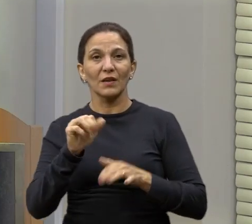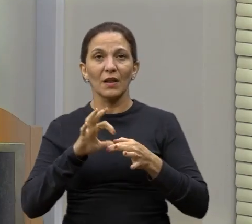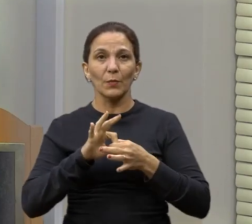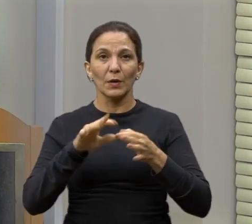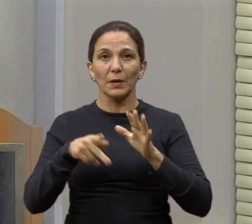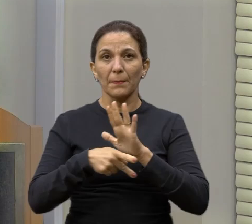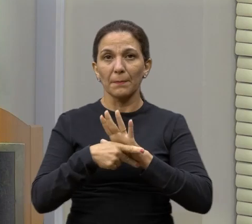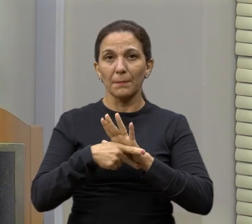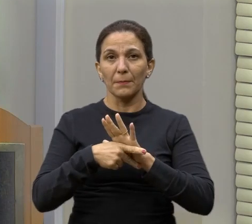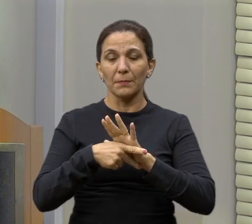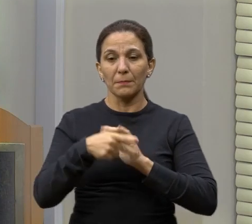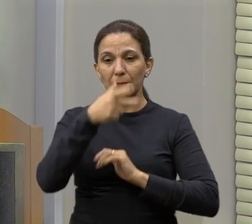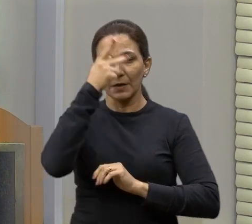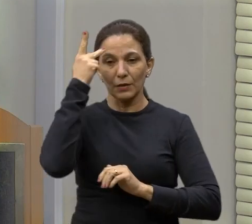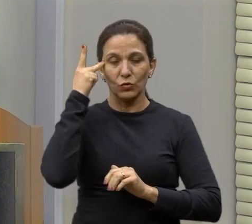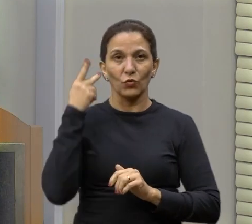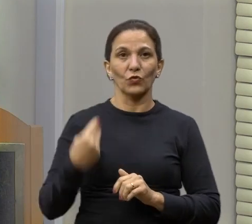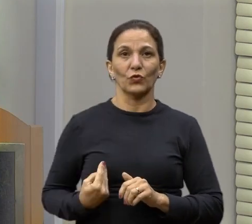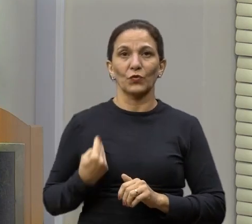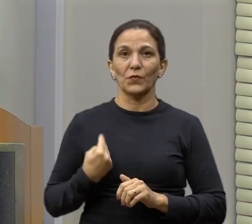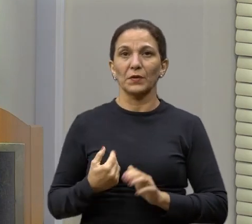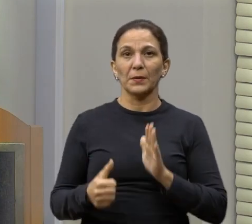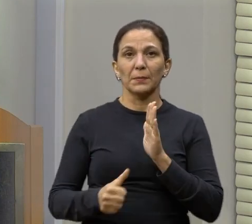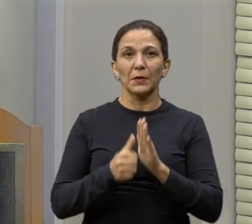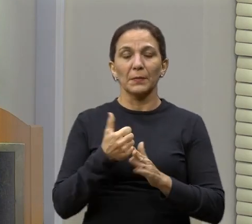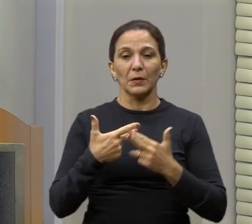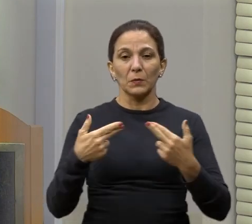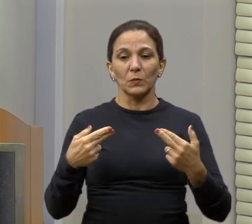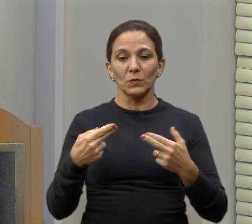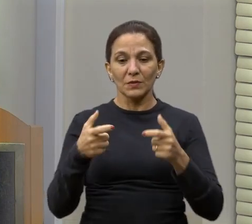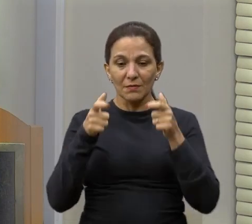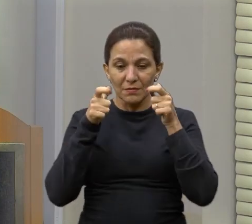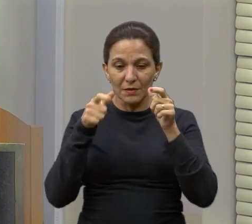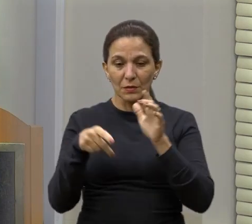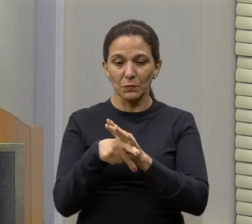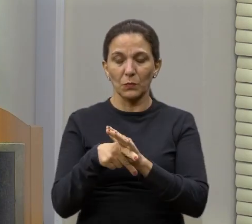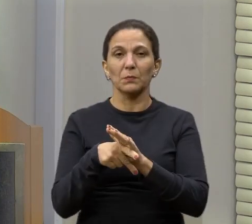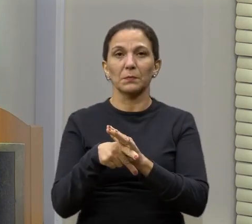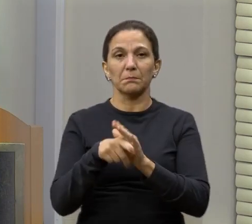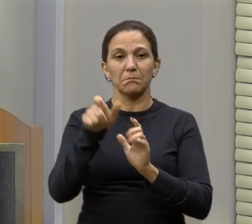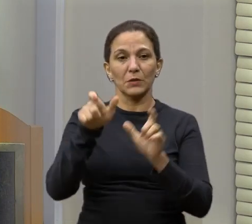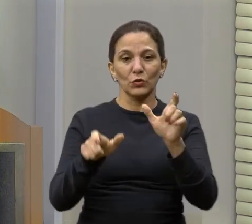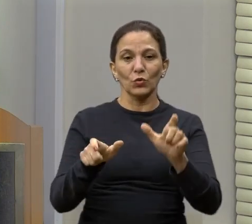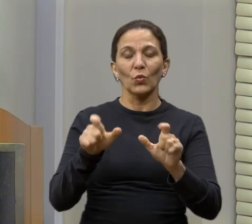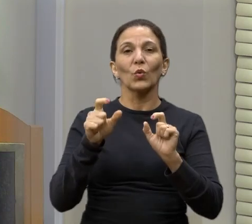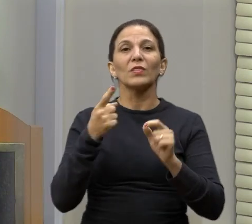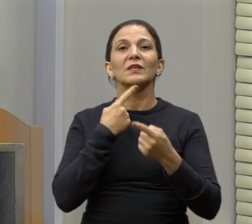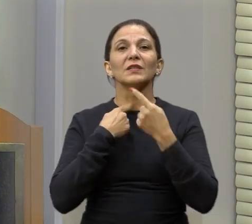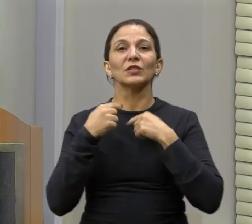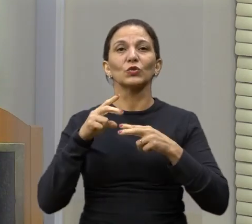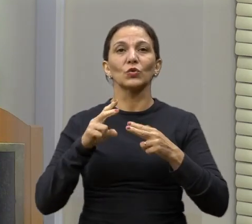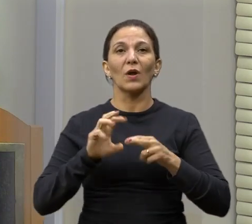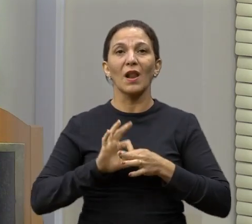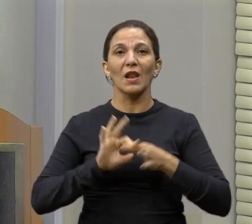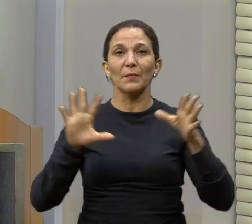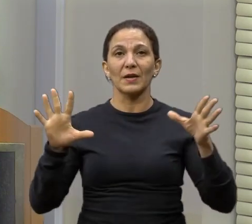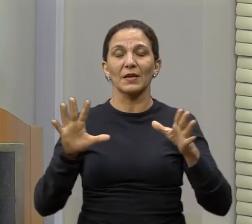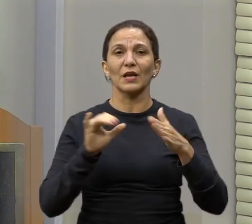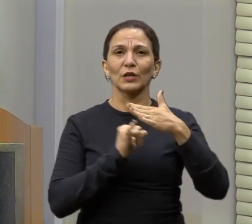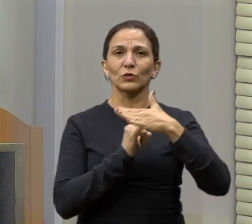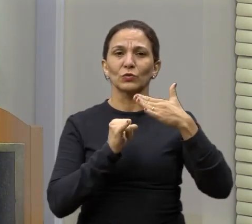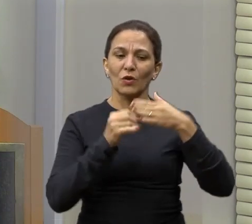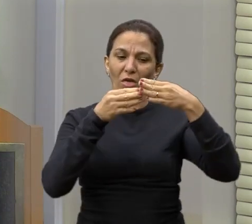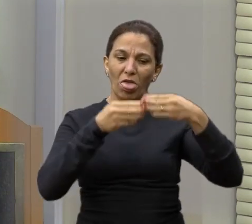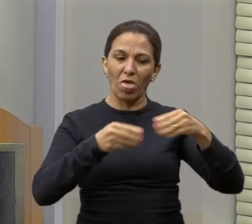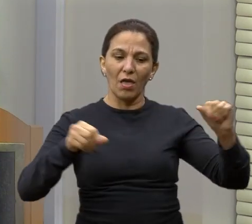pessoas. Depois da vida, a primeira coisa que interessa ao cidadão é a sua liberdade. Estão acabando com as instituições do